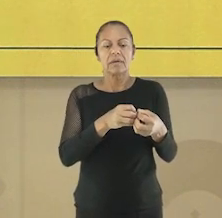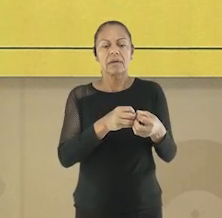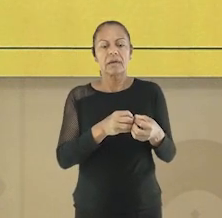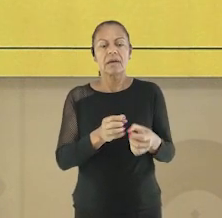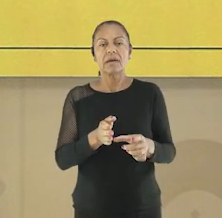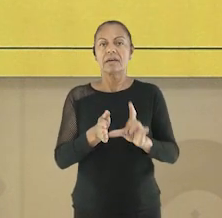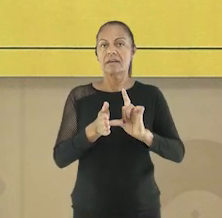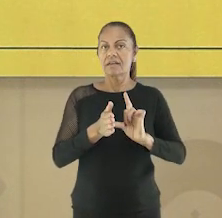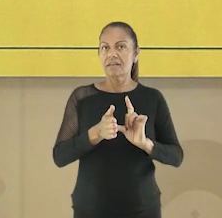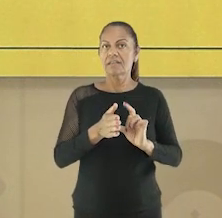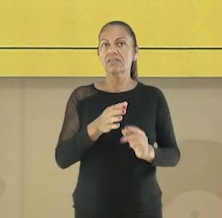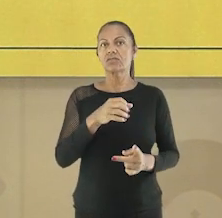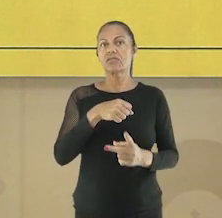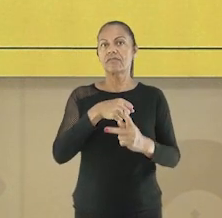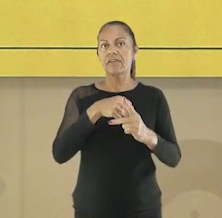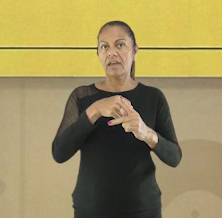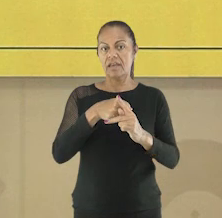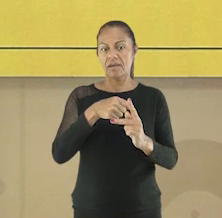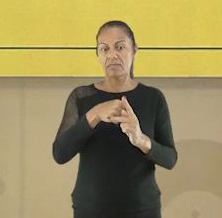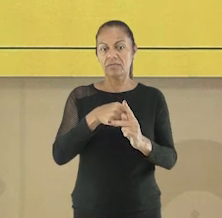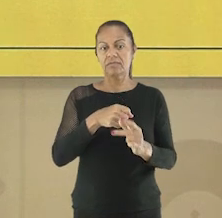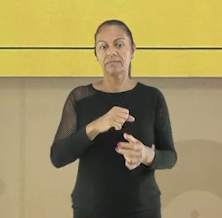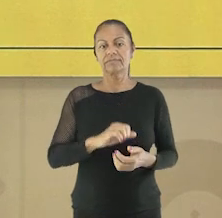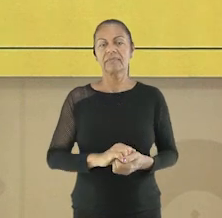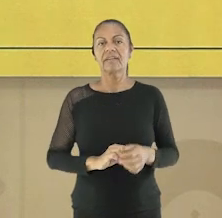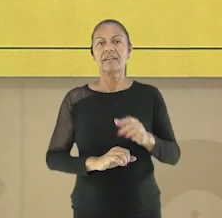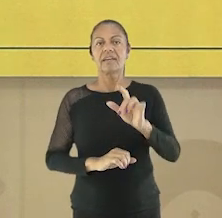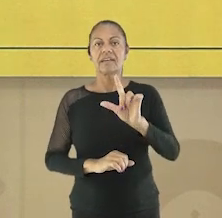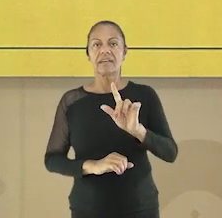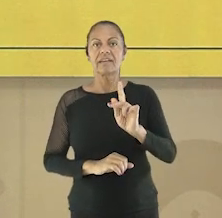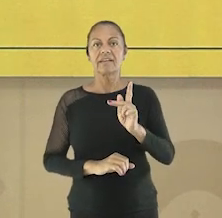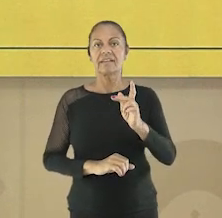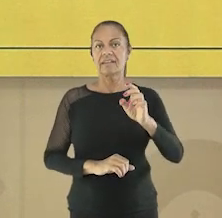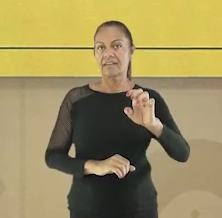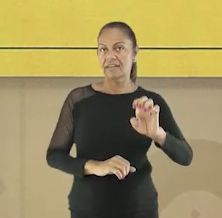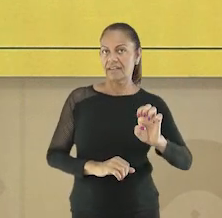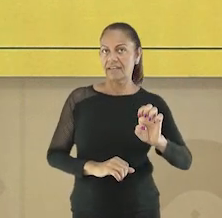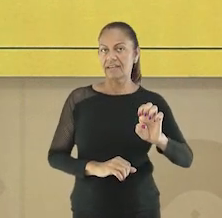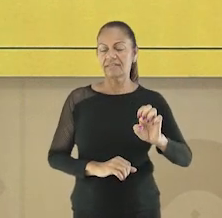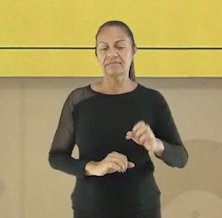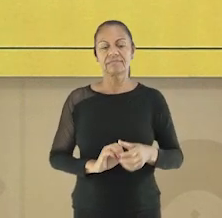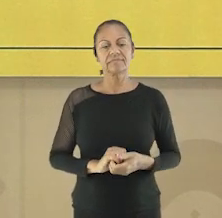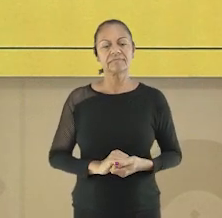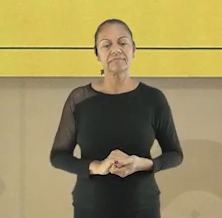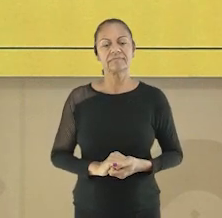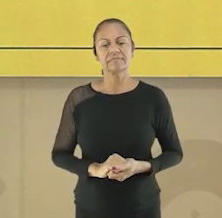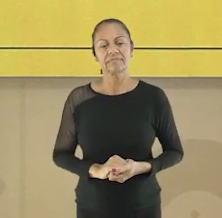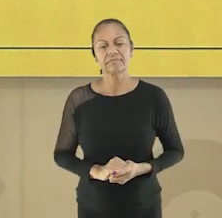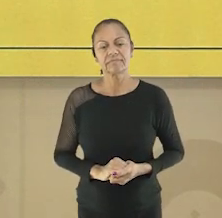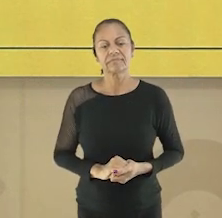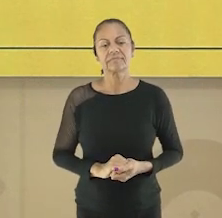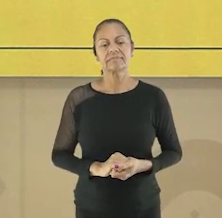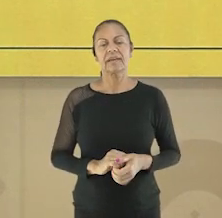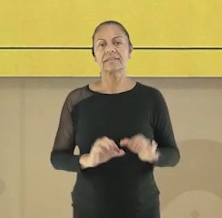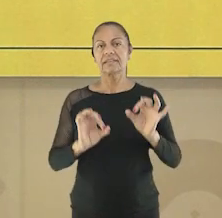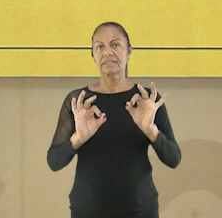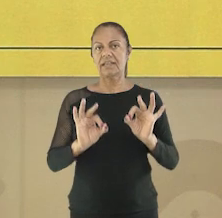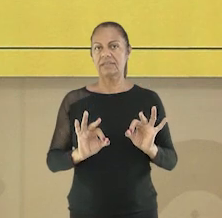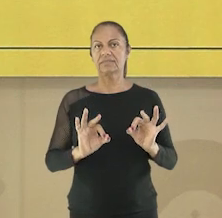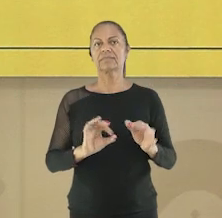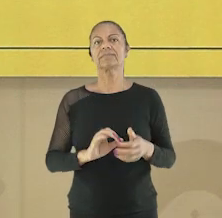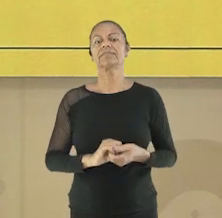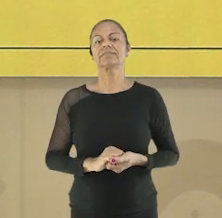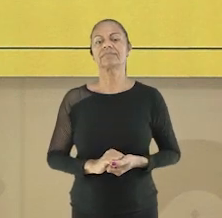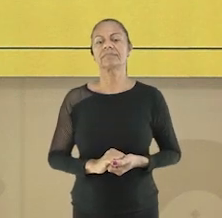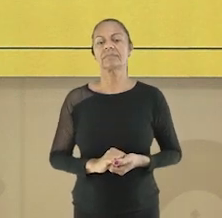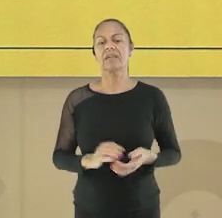quisesse ter o pronome pertinho dela também. Colocando antes do verbo. Que lhe atrai. Se tivesse escrito que